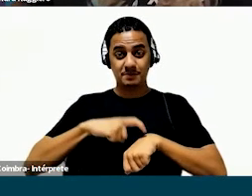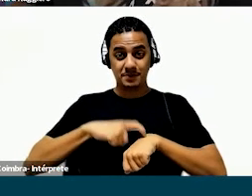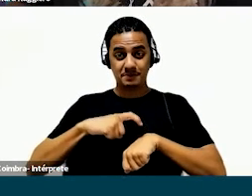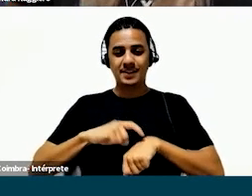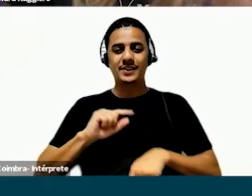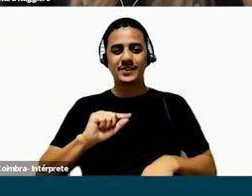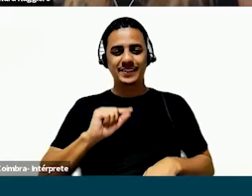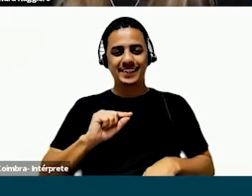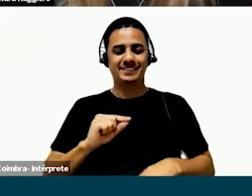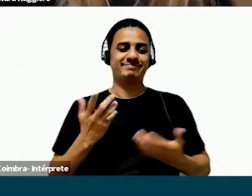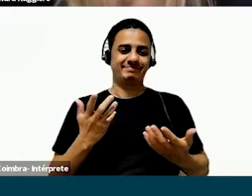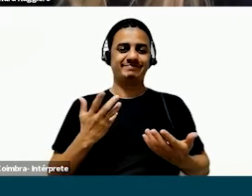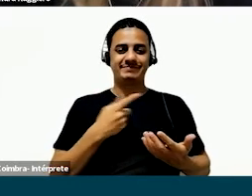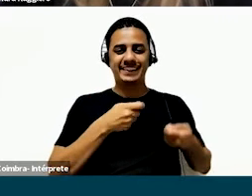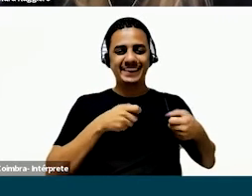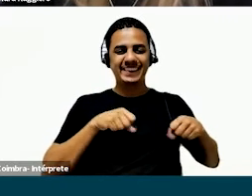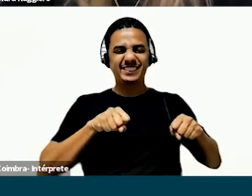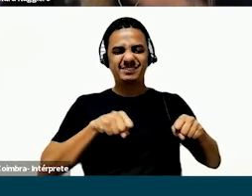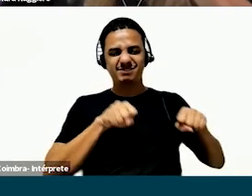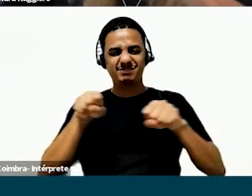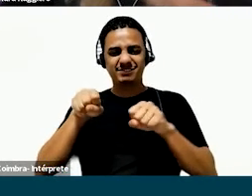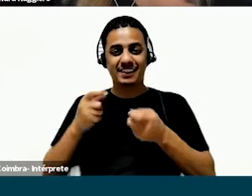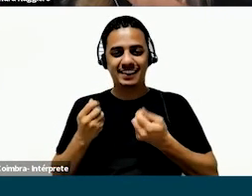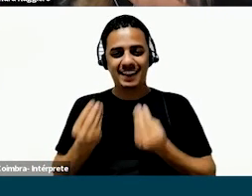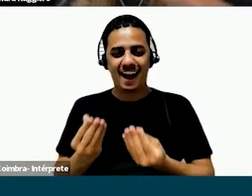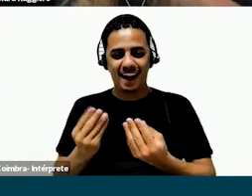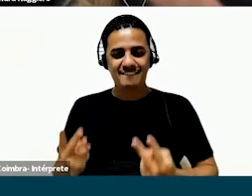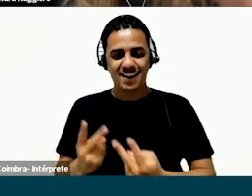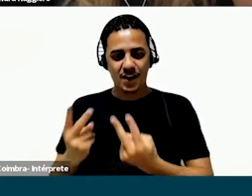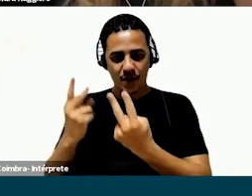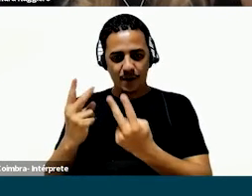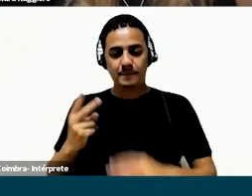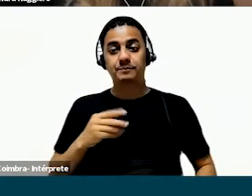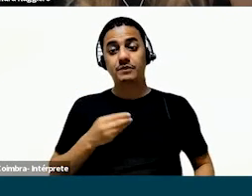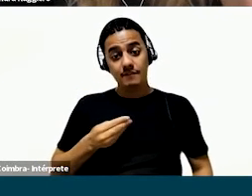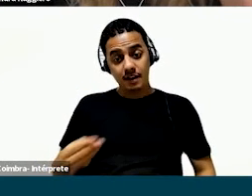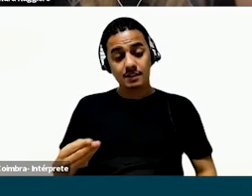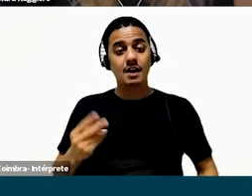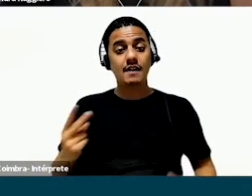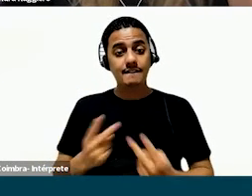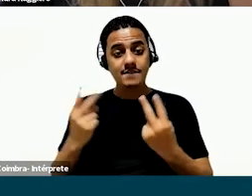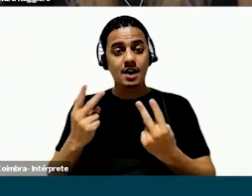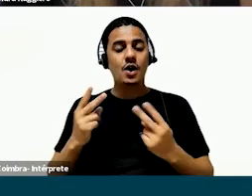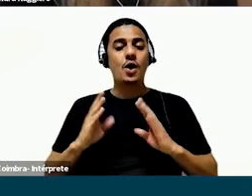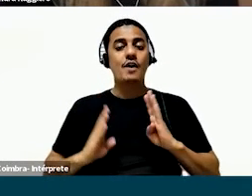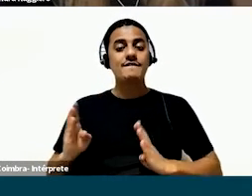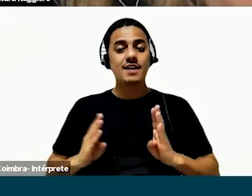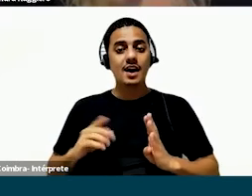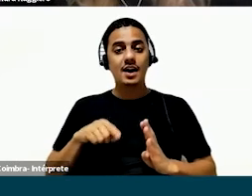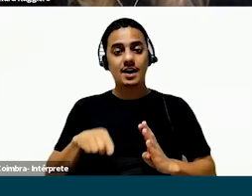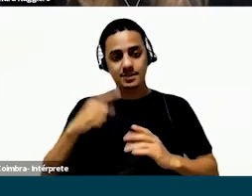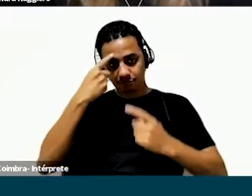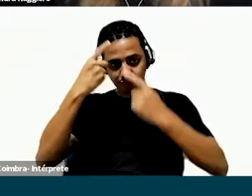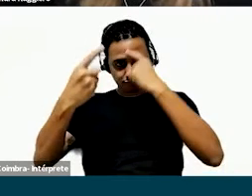Nesse momento, então, o nosso entregadorzinho de valor, ele pode entregar esse tipo de valor na